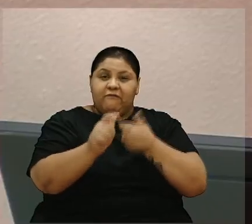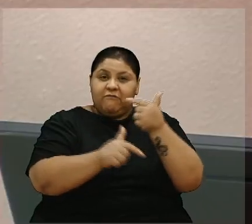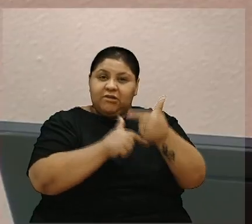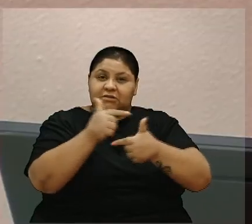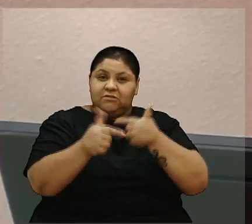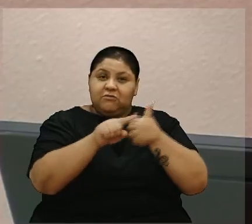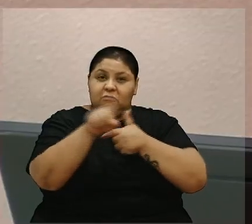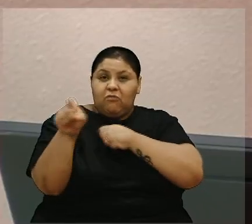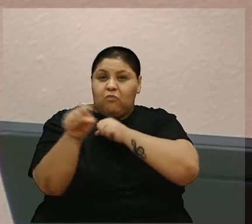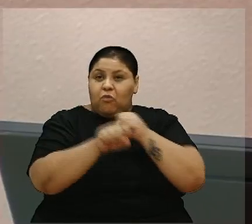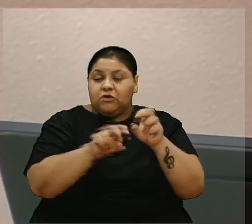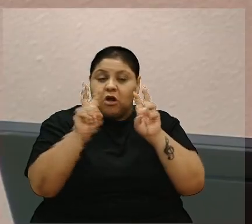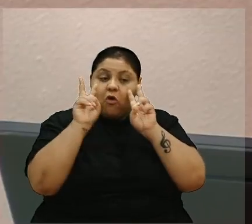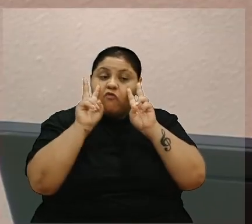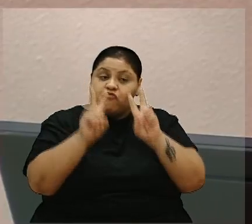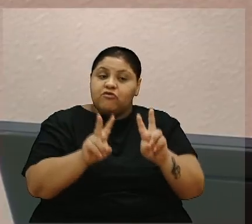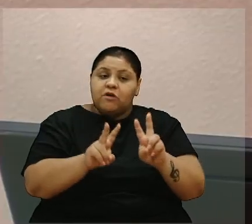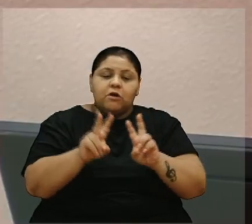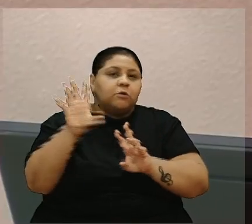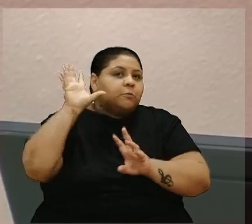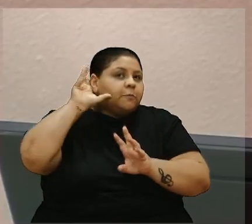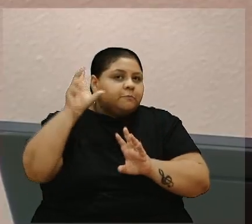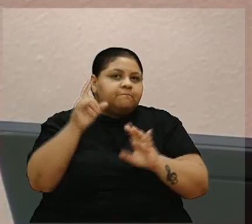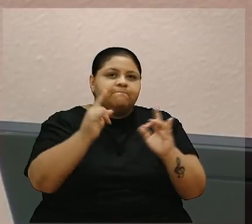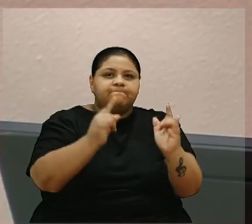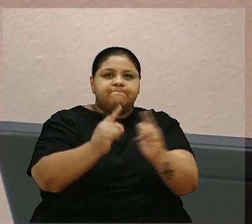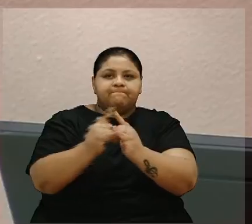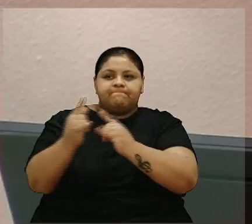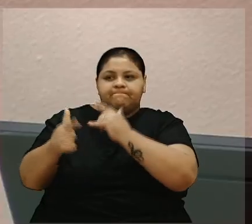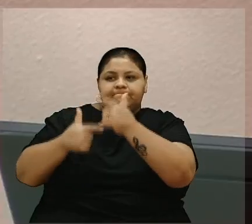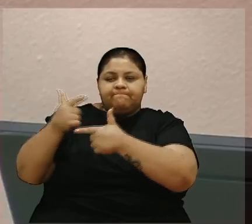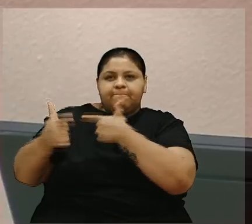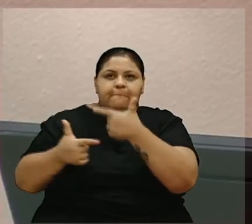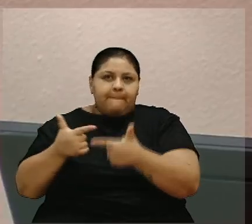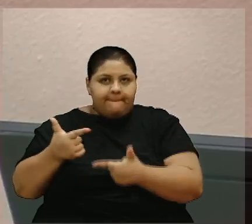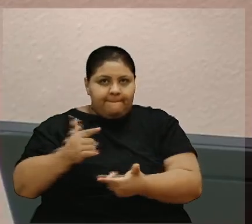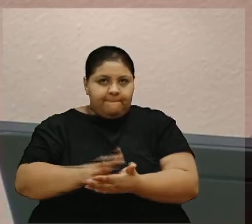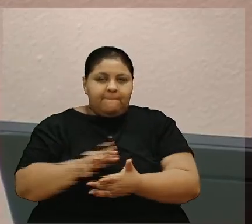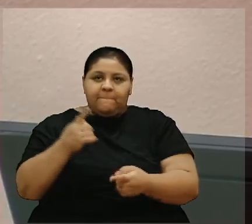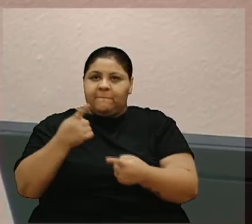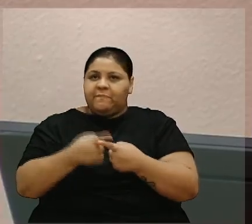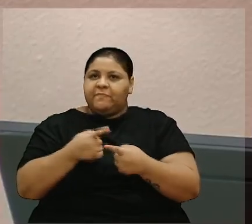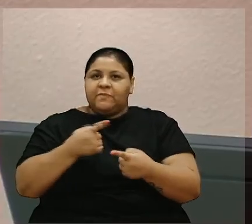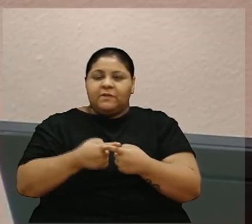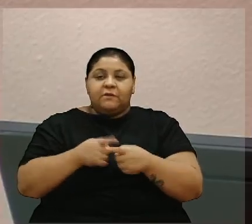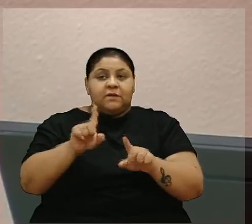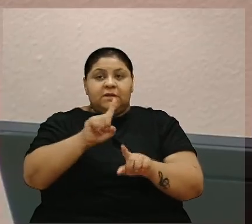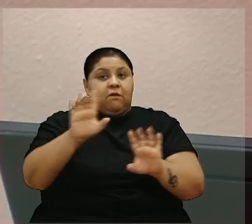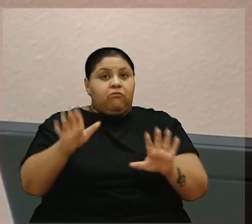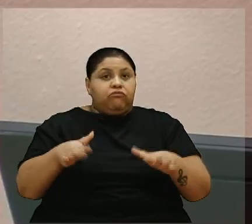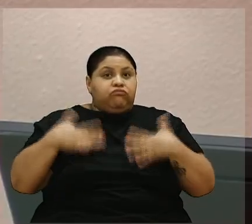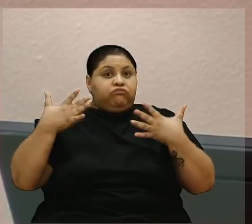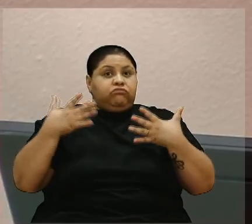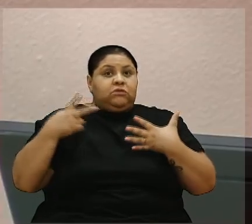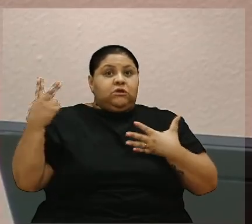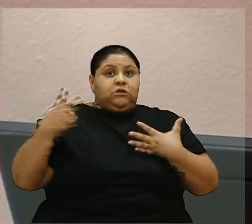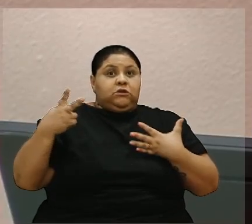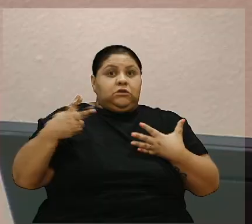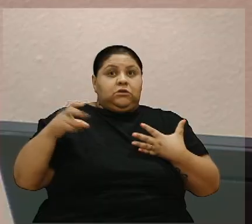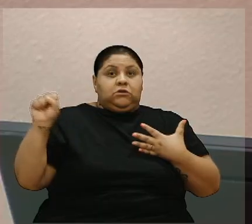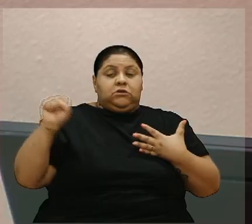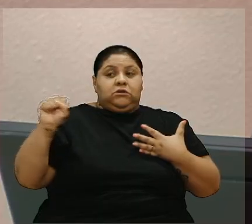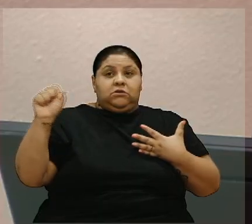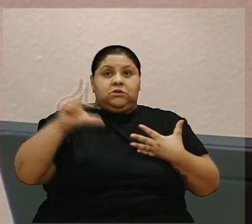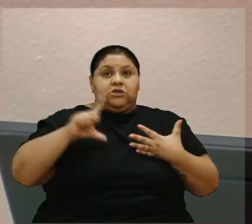que vocês possam ver, escutar as entidades e os trabalhadores. Porque não tomem por surpresa se no segundo semestre